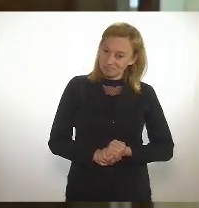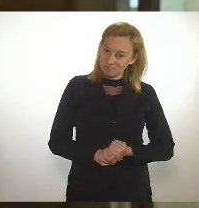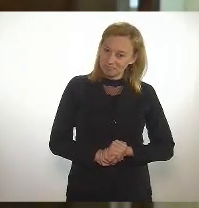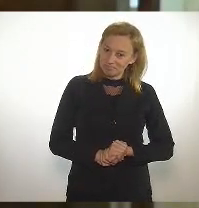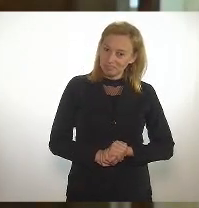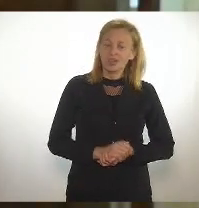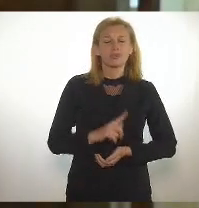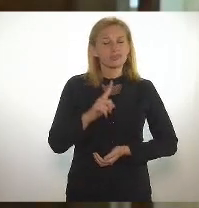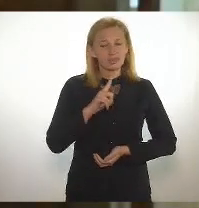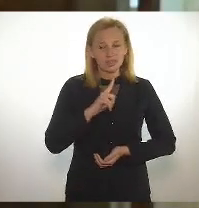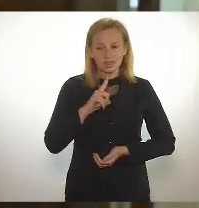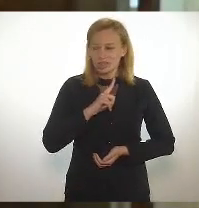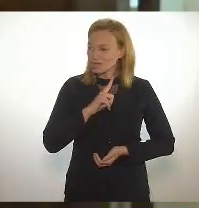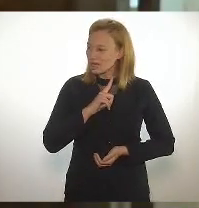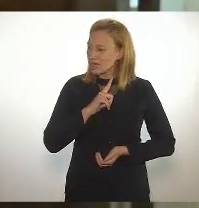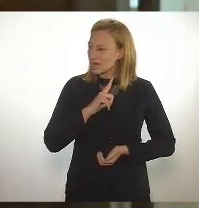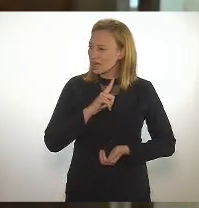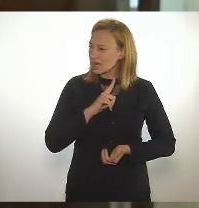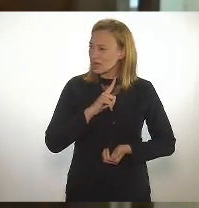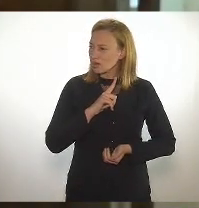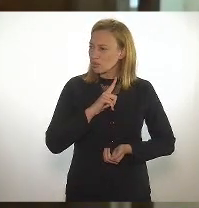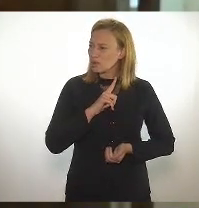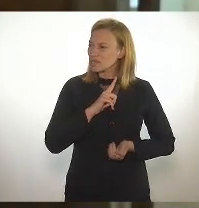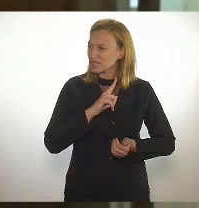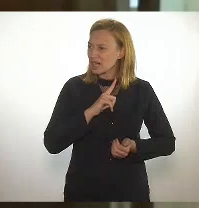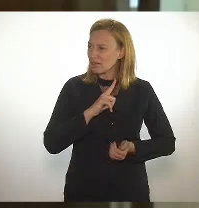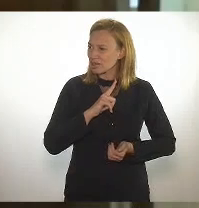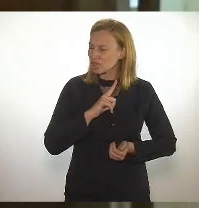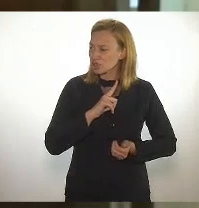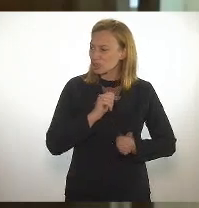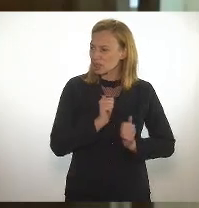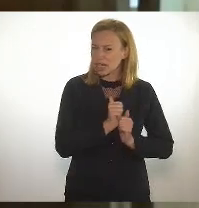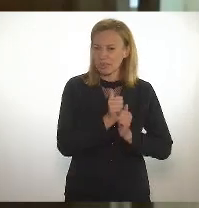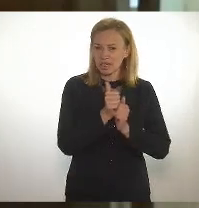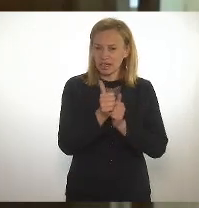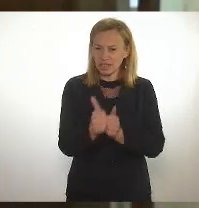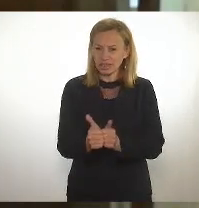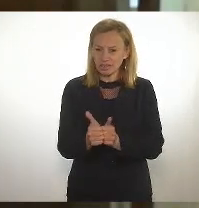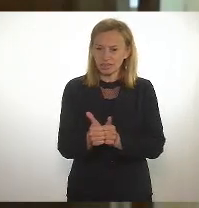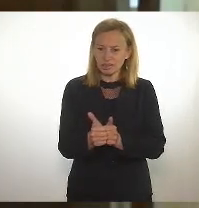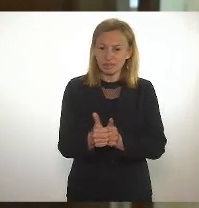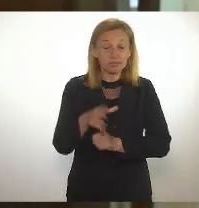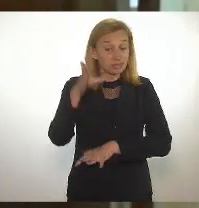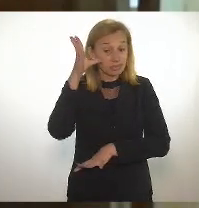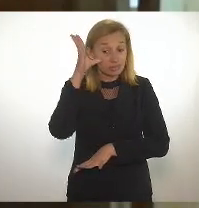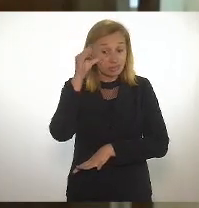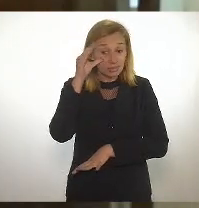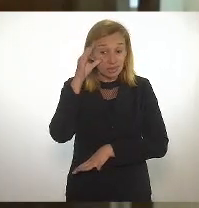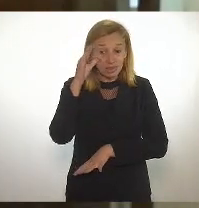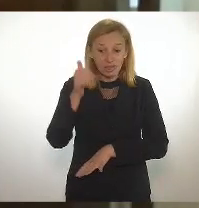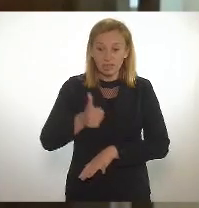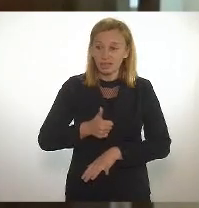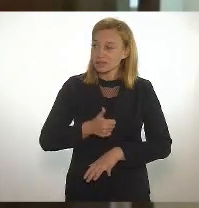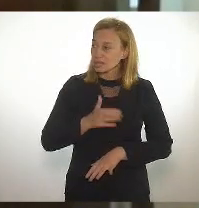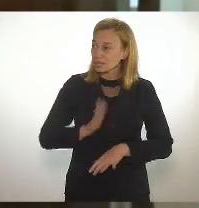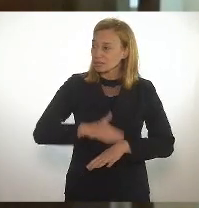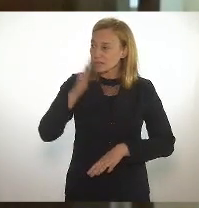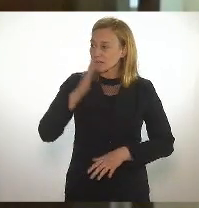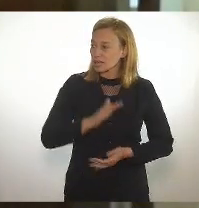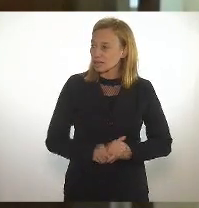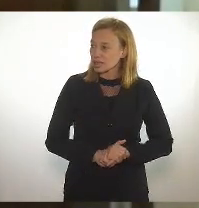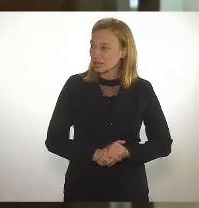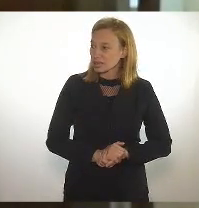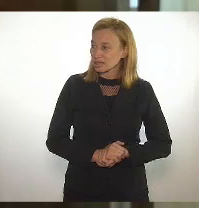Tenho acompanhado com maior interesse, deputado Ferreira, as eleições nos